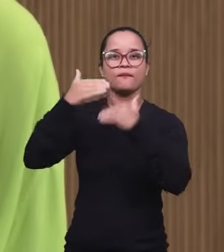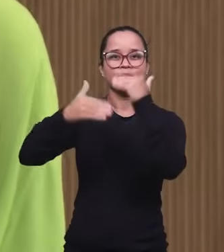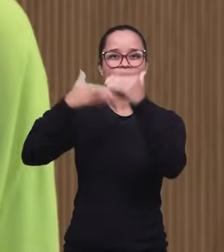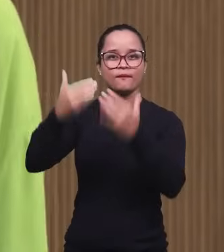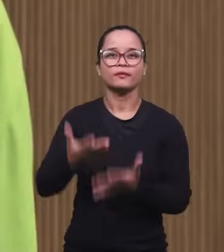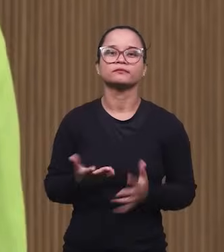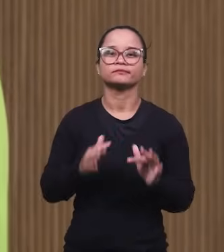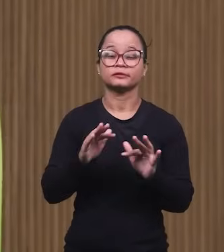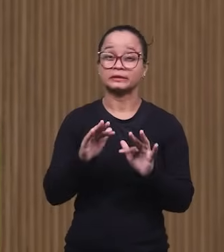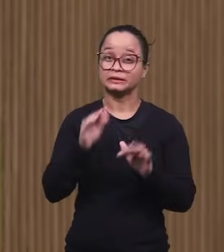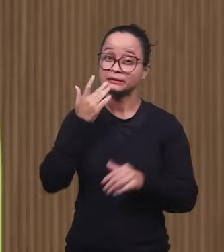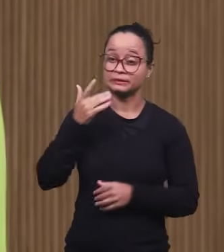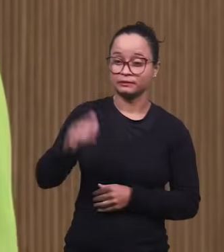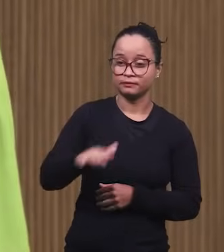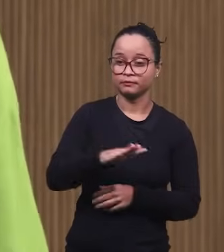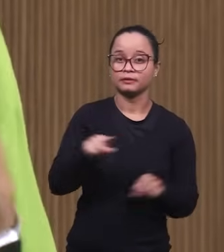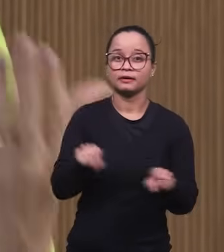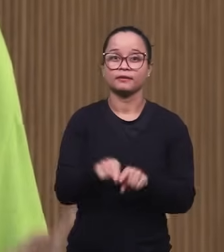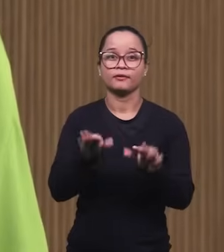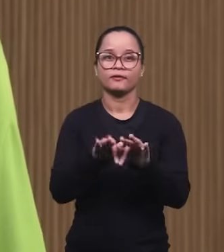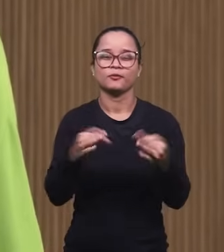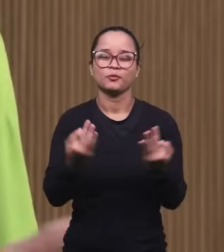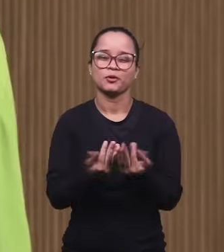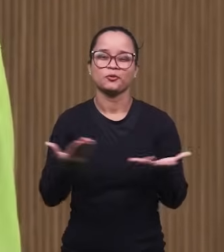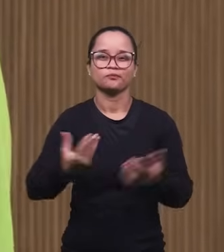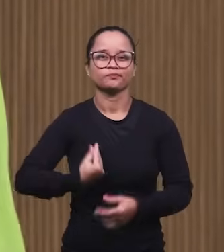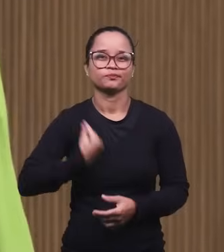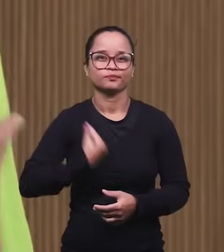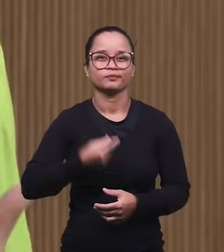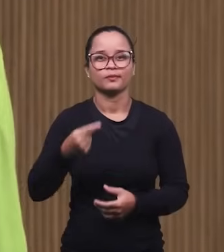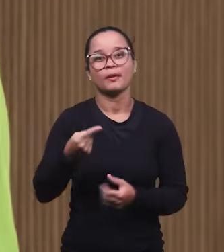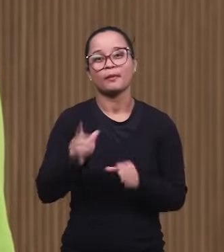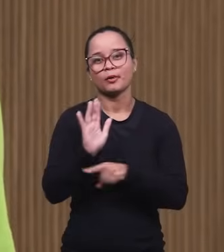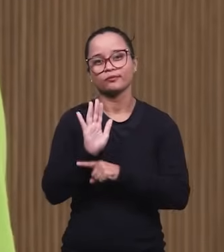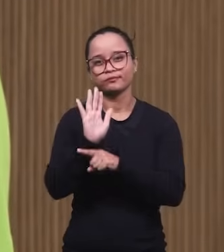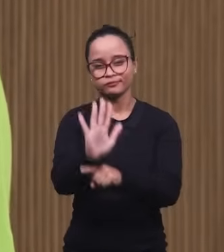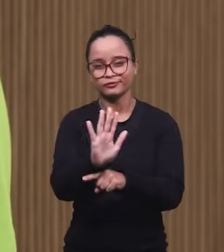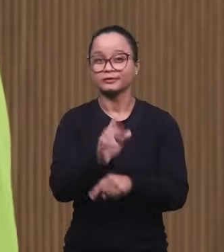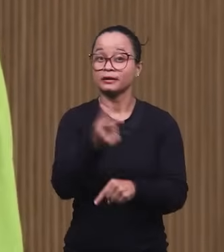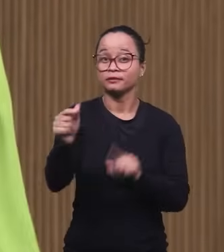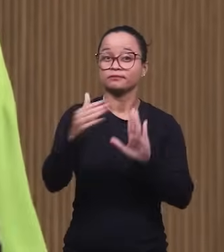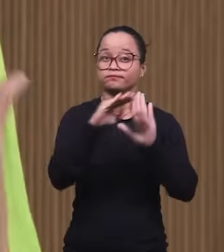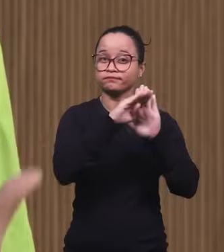desenvolvimento de crianças, famílias. E hoje estou aqui para poder contribuir um pouco para